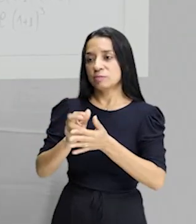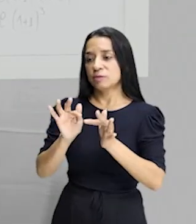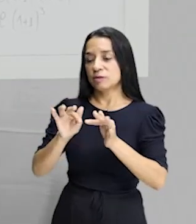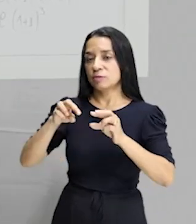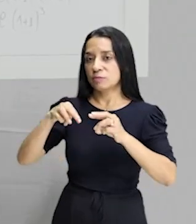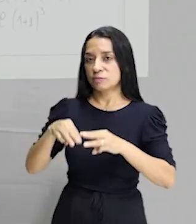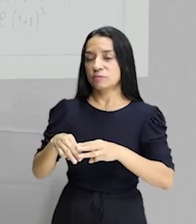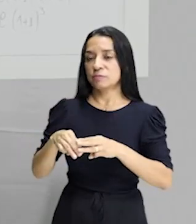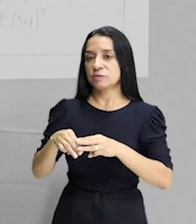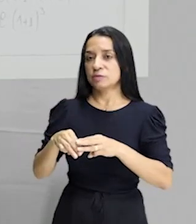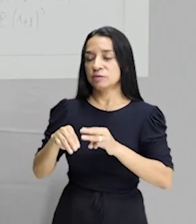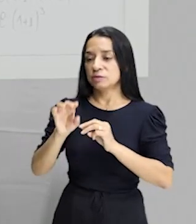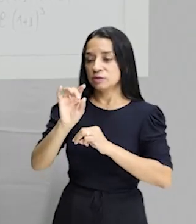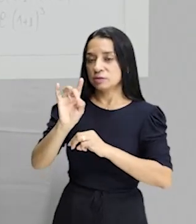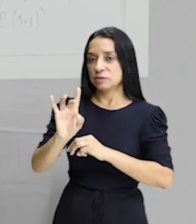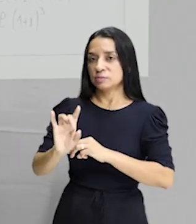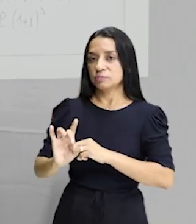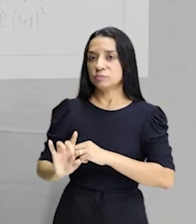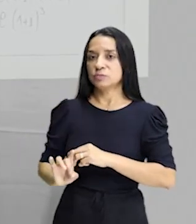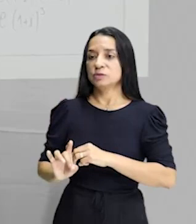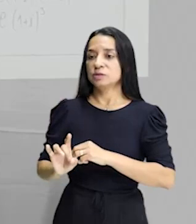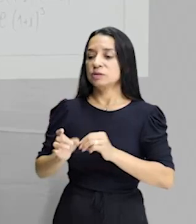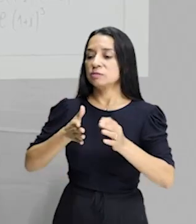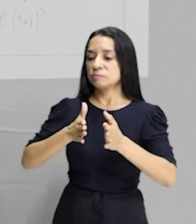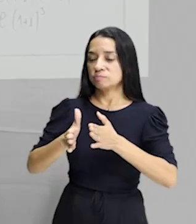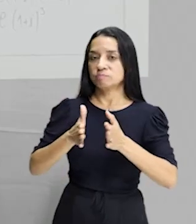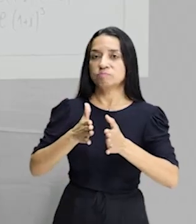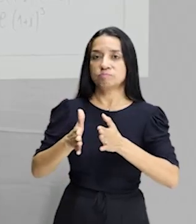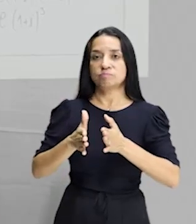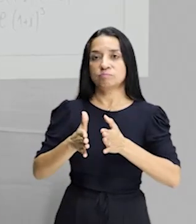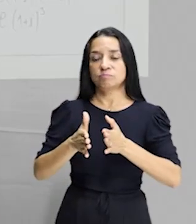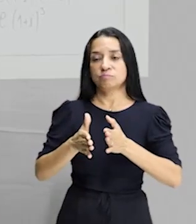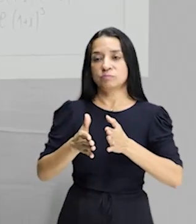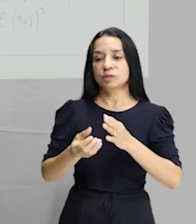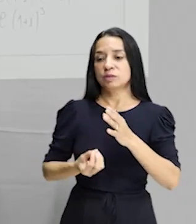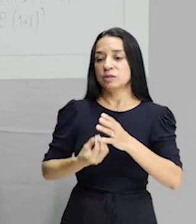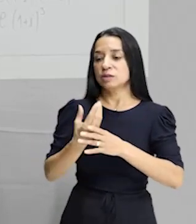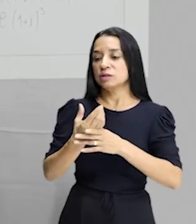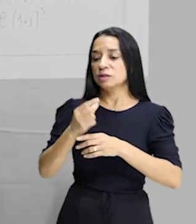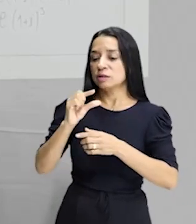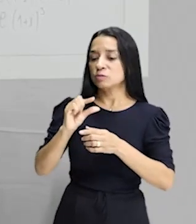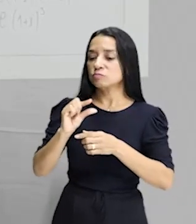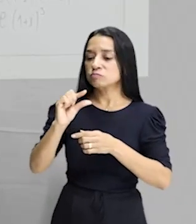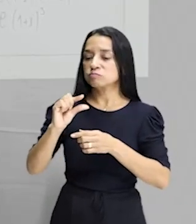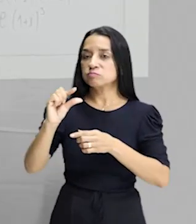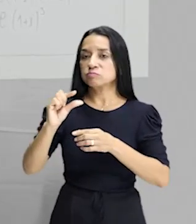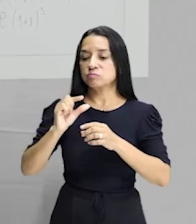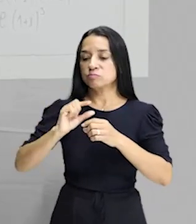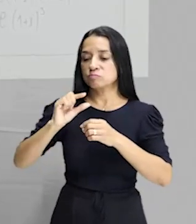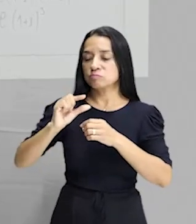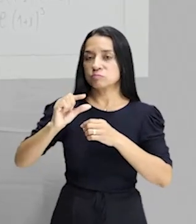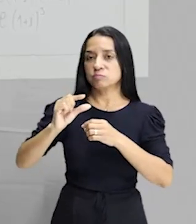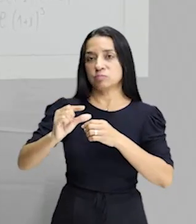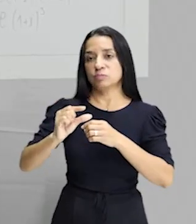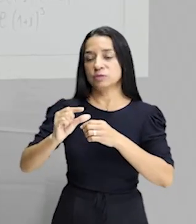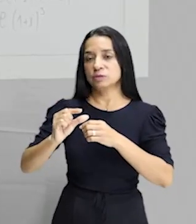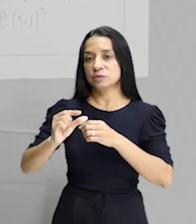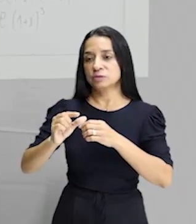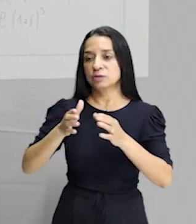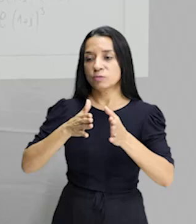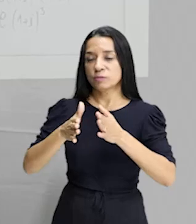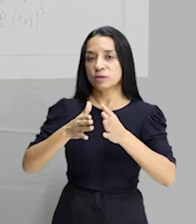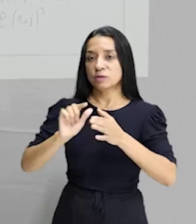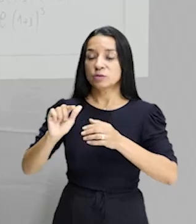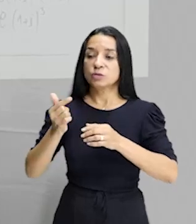final de cada valor do final de cada período você vai criando pequenos montantes é em cada período e